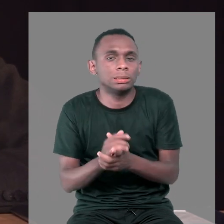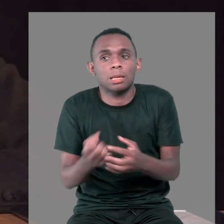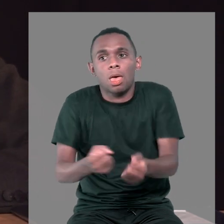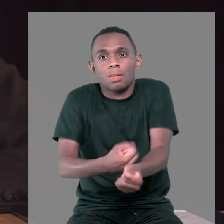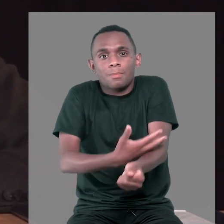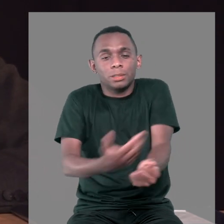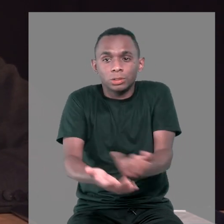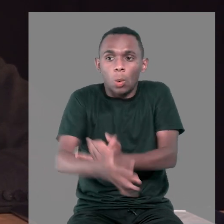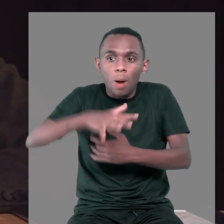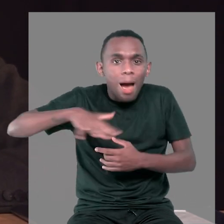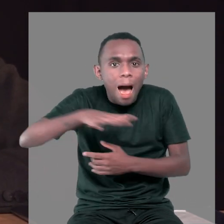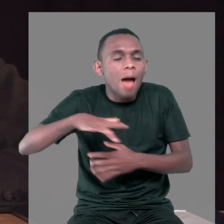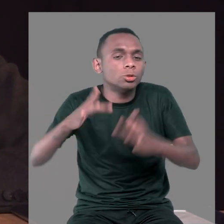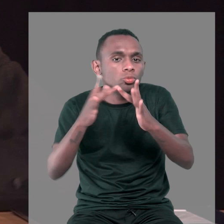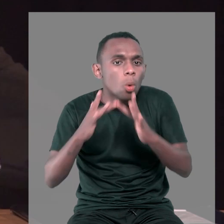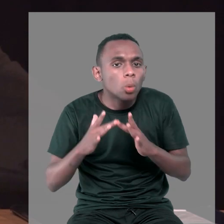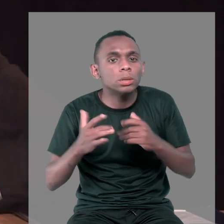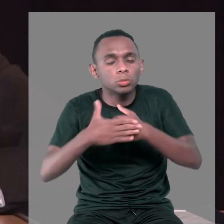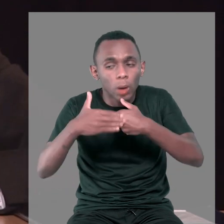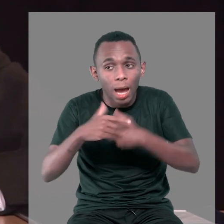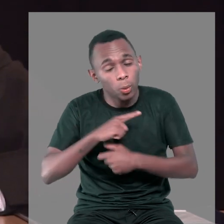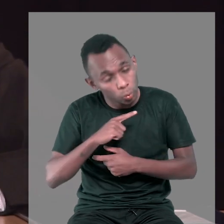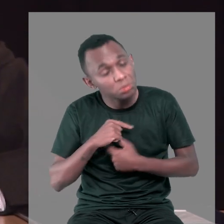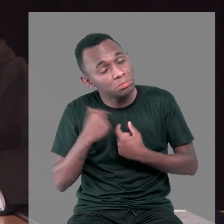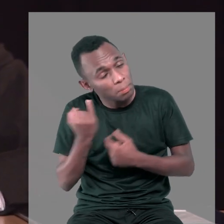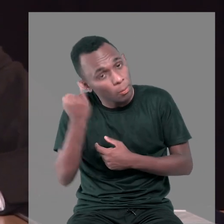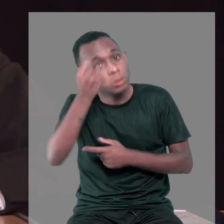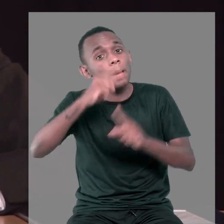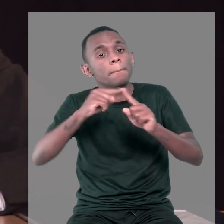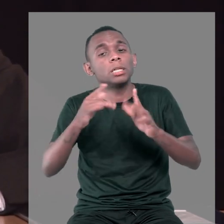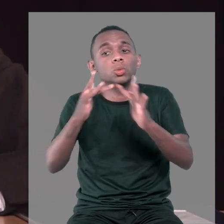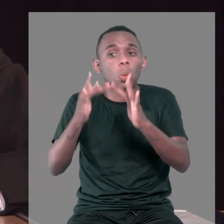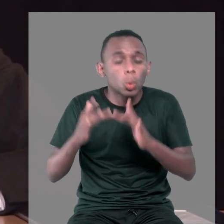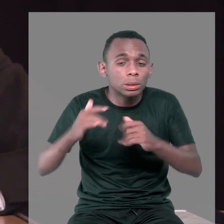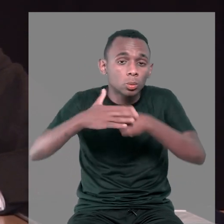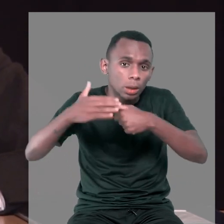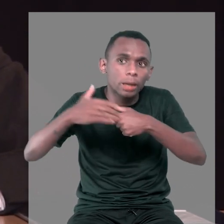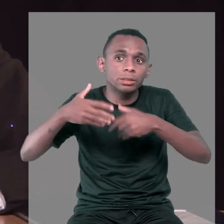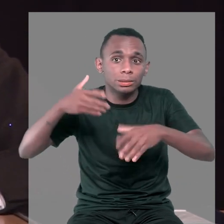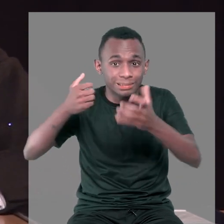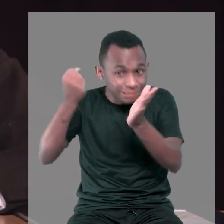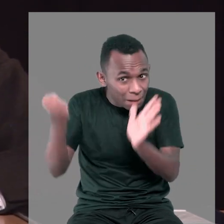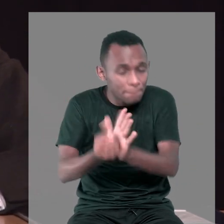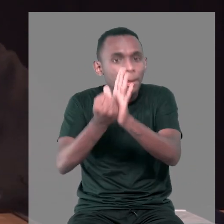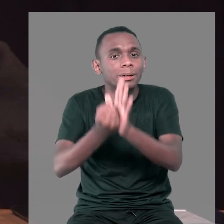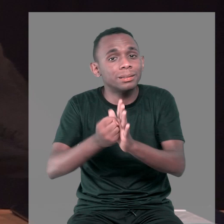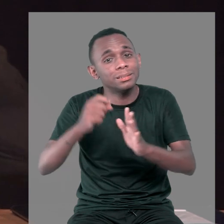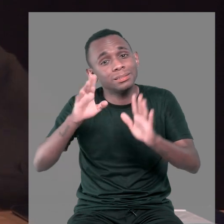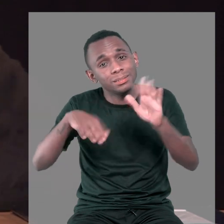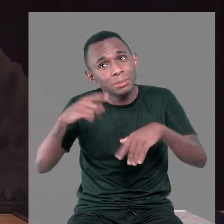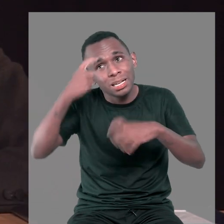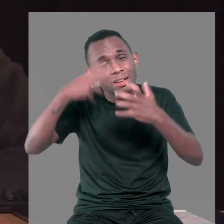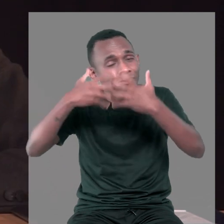que, portanto, a atitude crítica compreendida como esse recuo constante com relação às suas próprias convicções